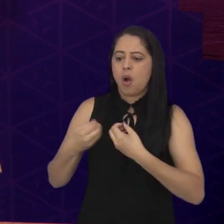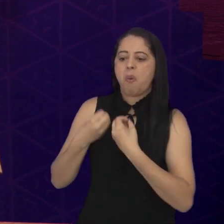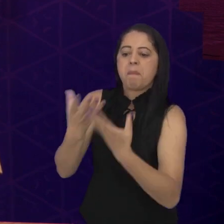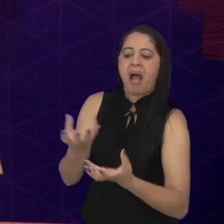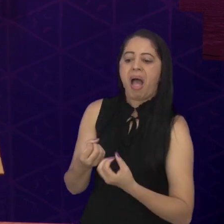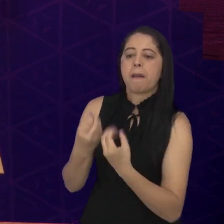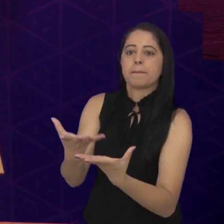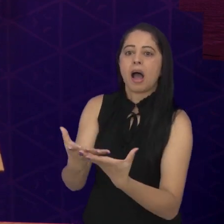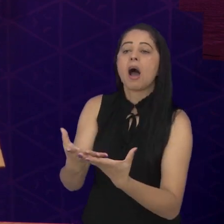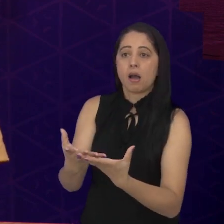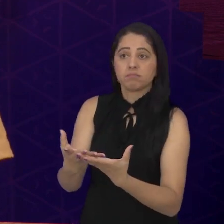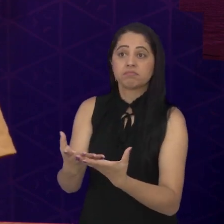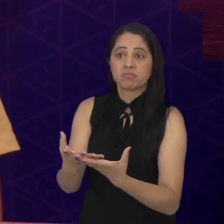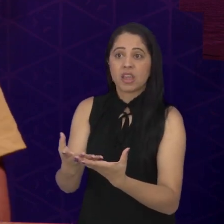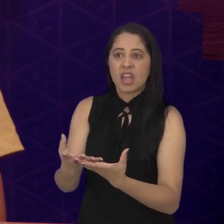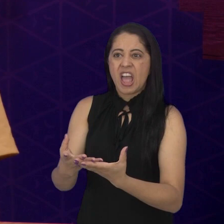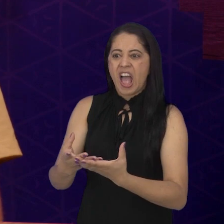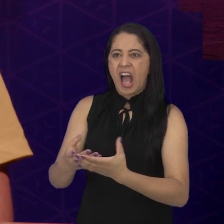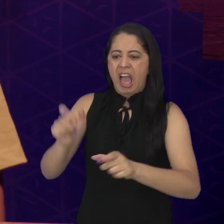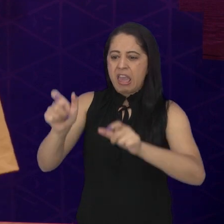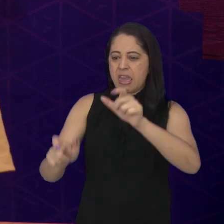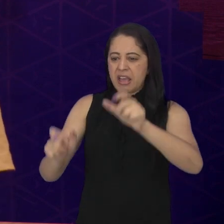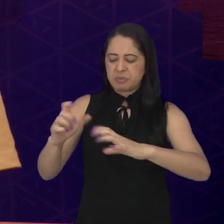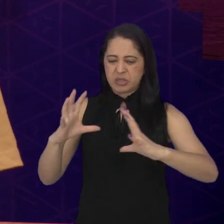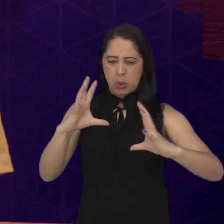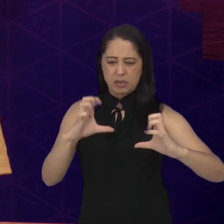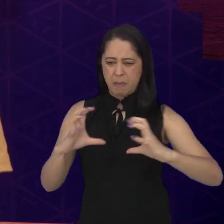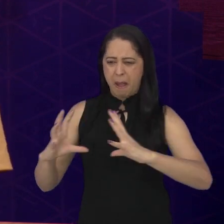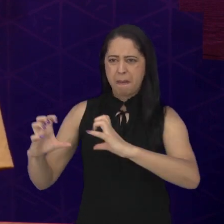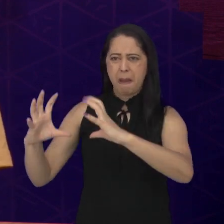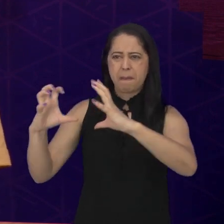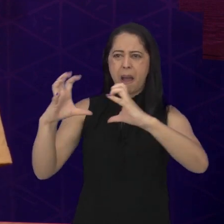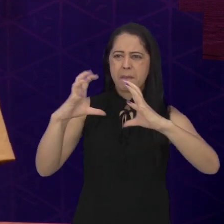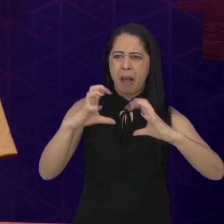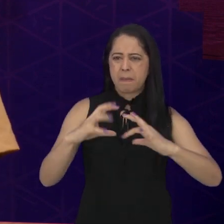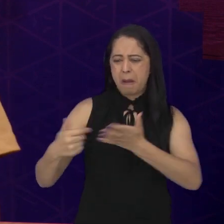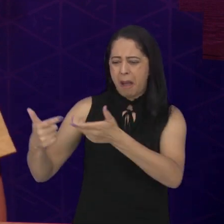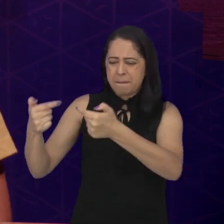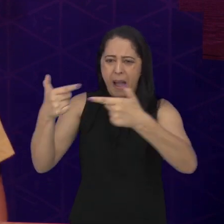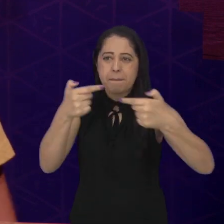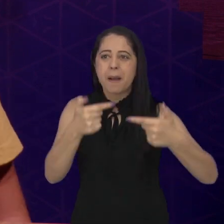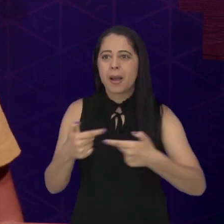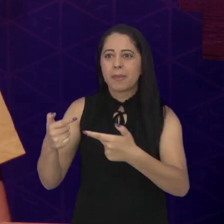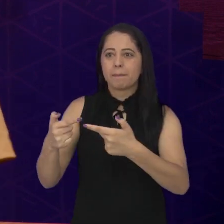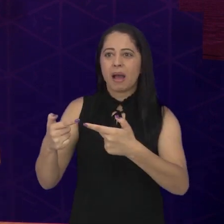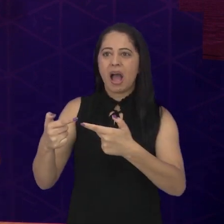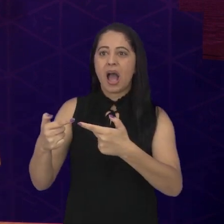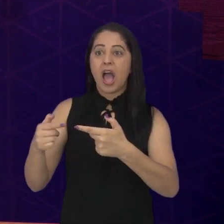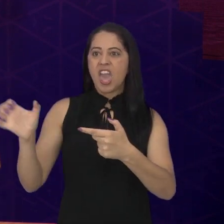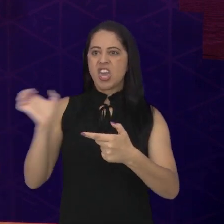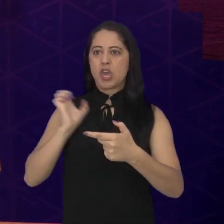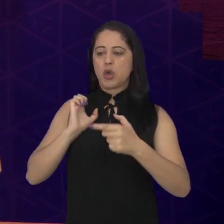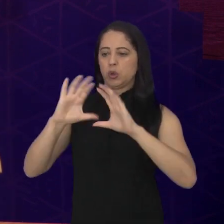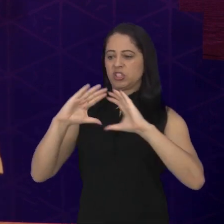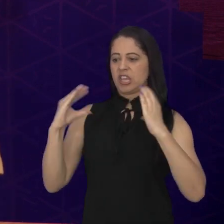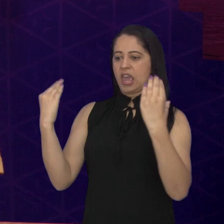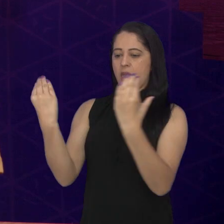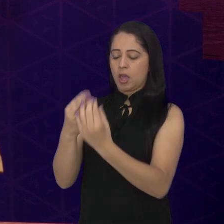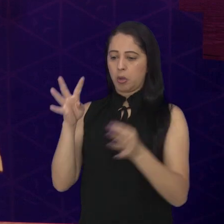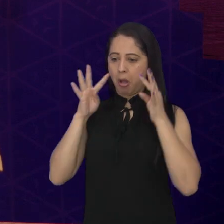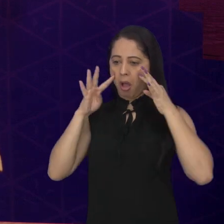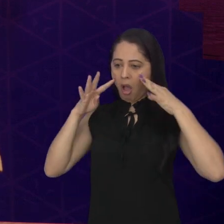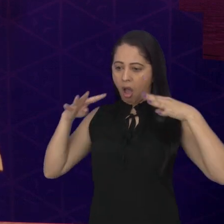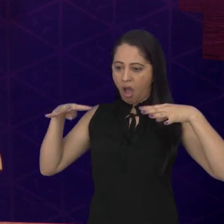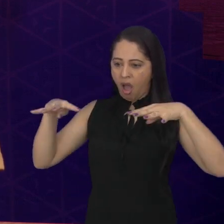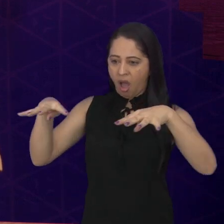pão pra galera, era permitido um comércio ali dentro também. Então, através do entretenimento ali,